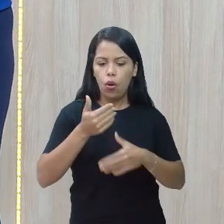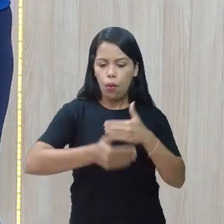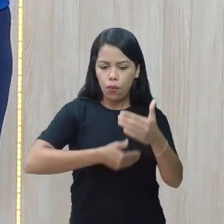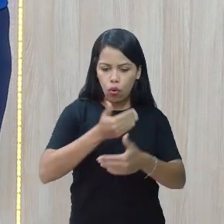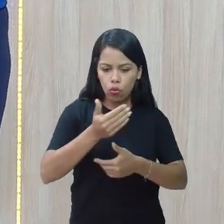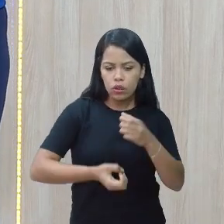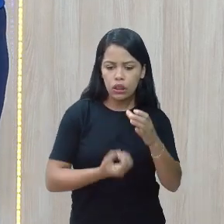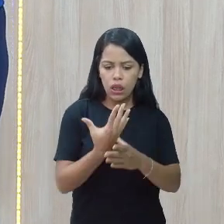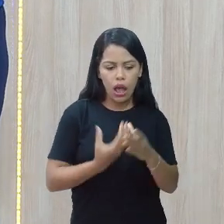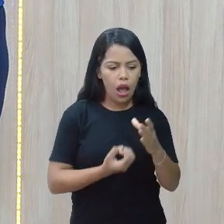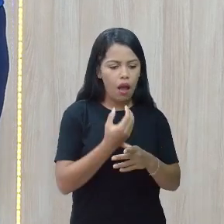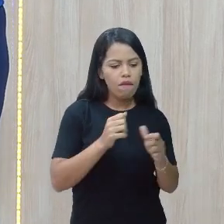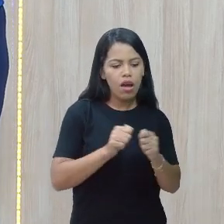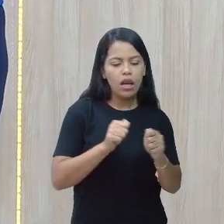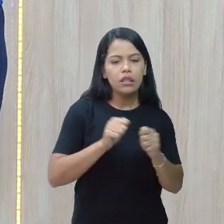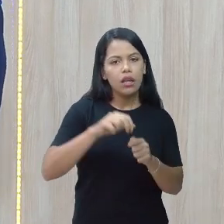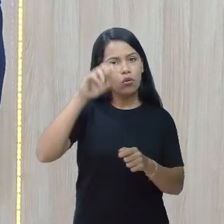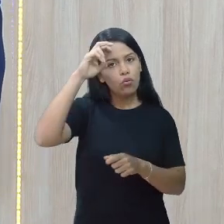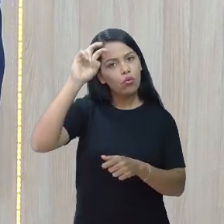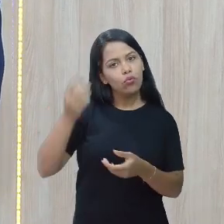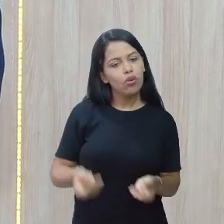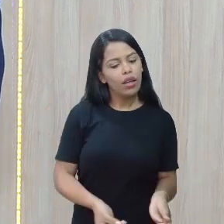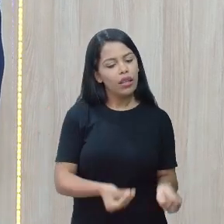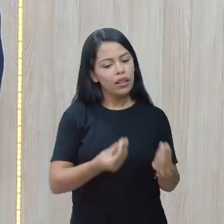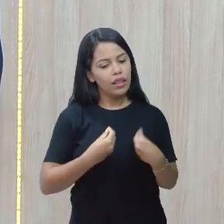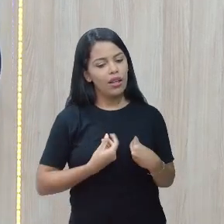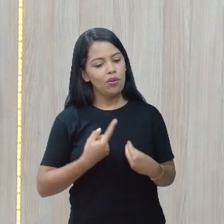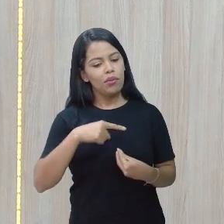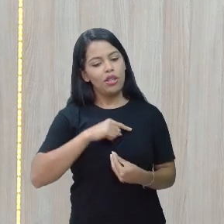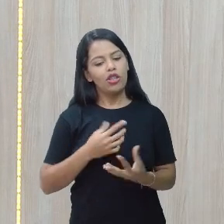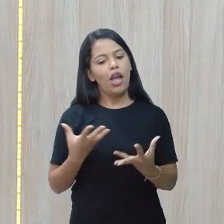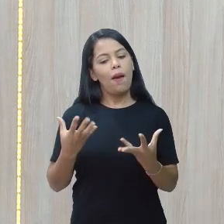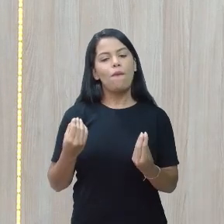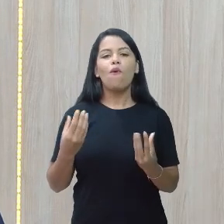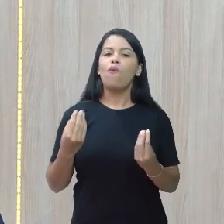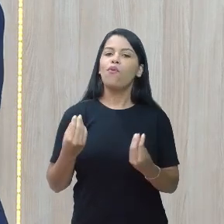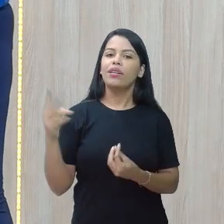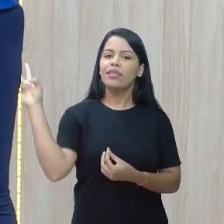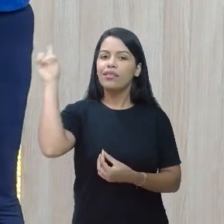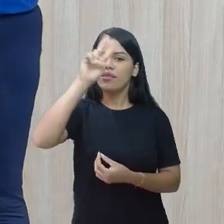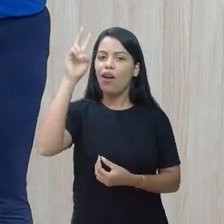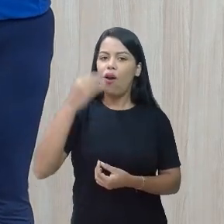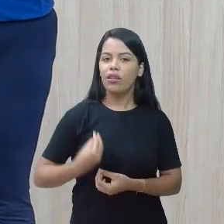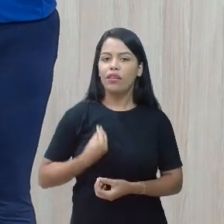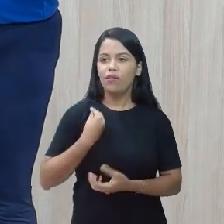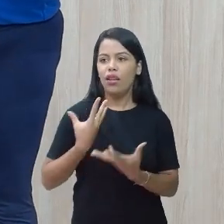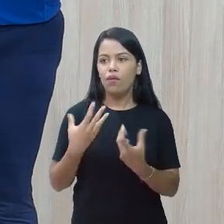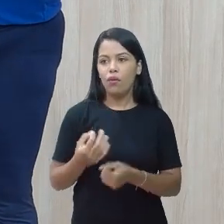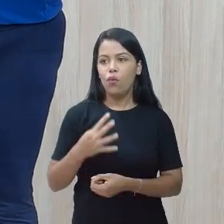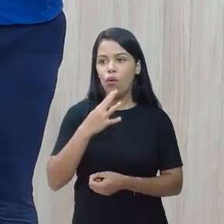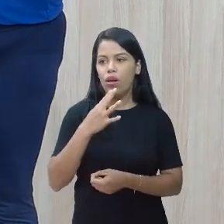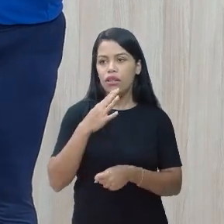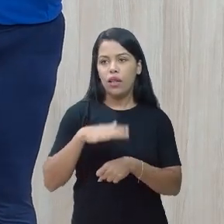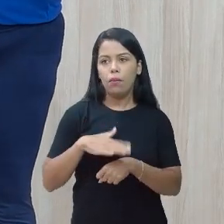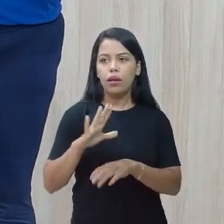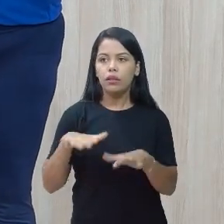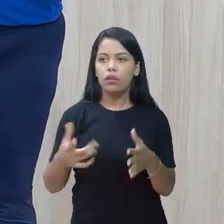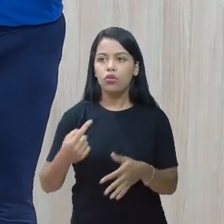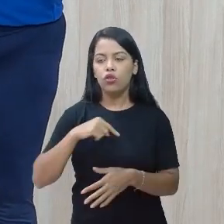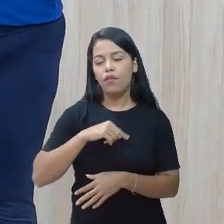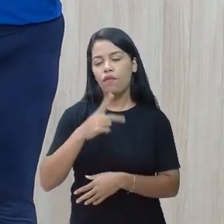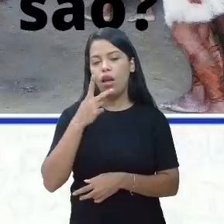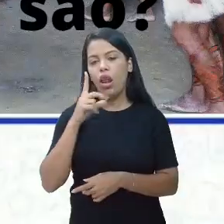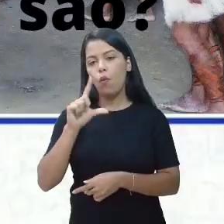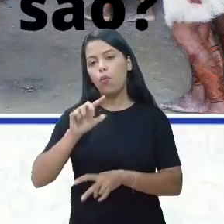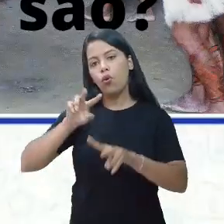produzindo cultura e nos dando belíssimas lições de vida. Vamos conhecer um pouquinho mais. Então, a gente vai falar um pouquinho,